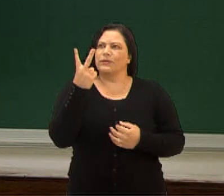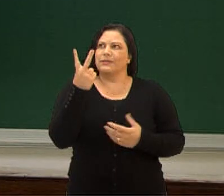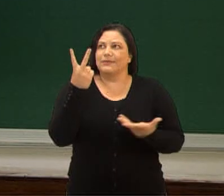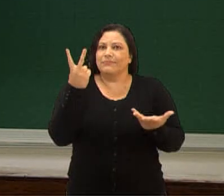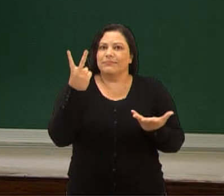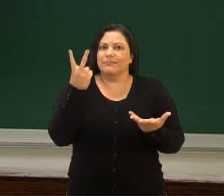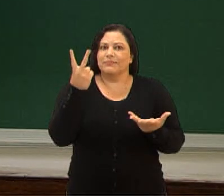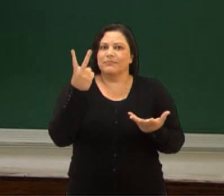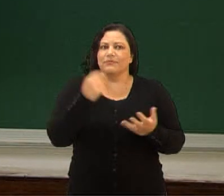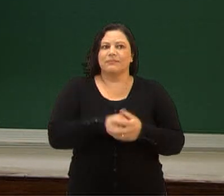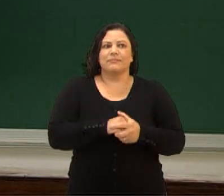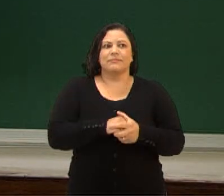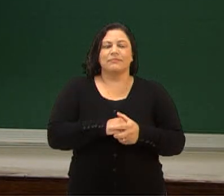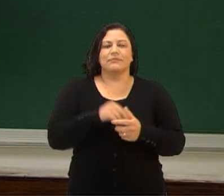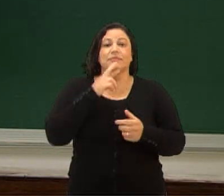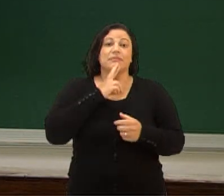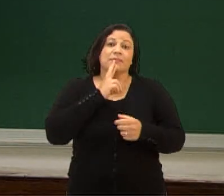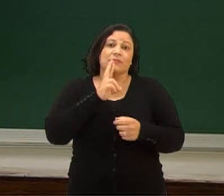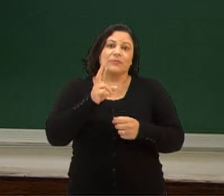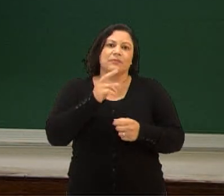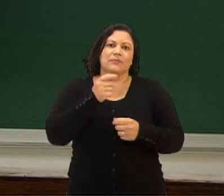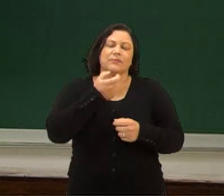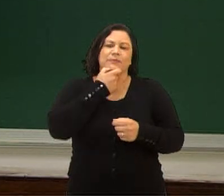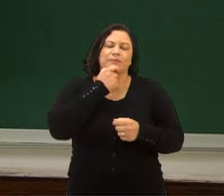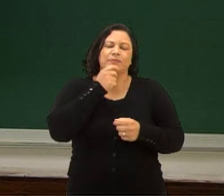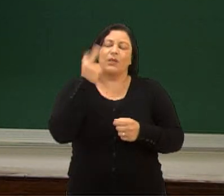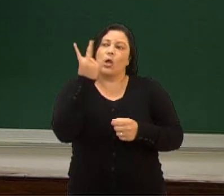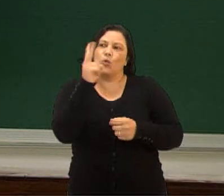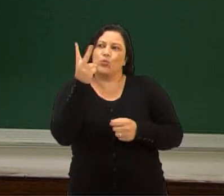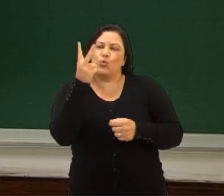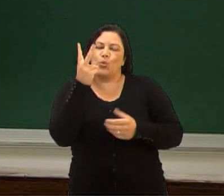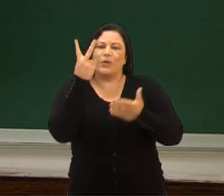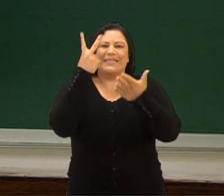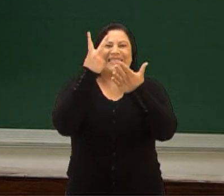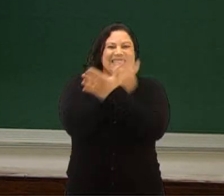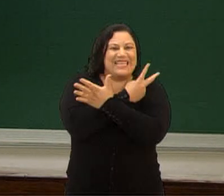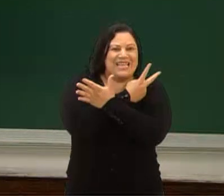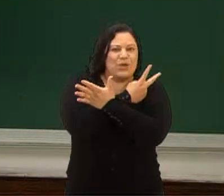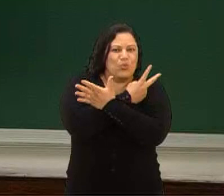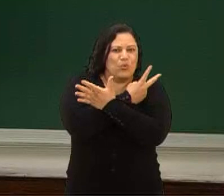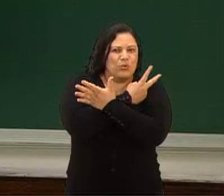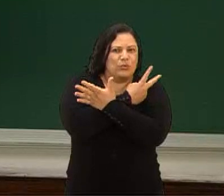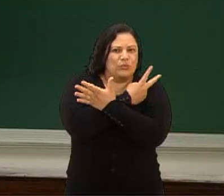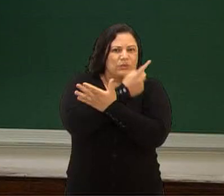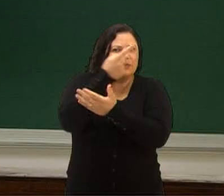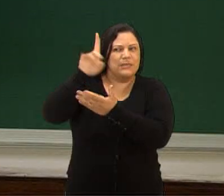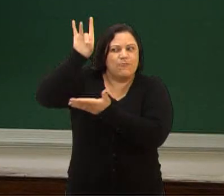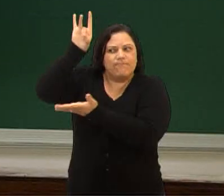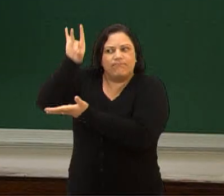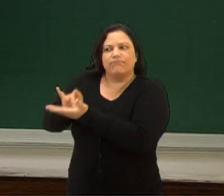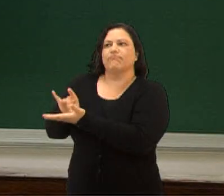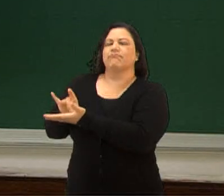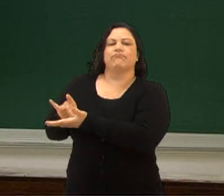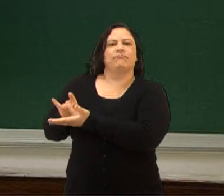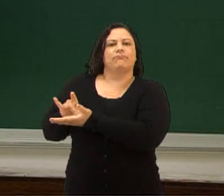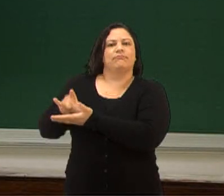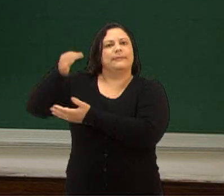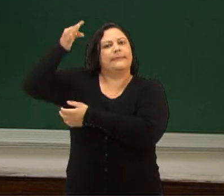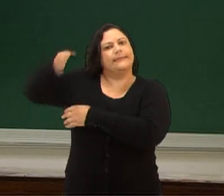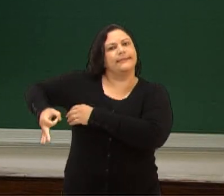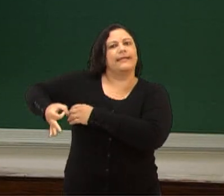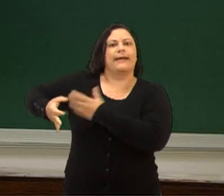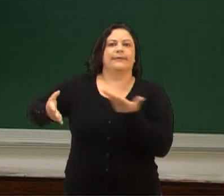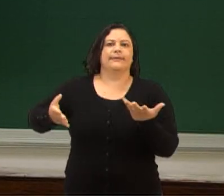Dois erros, two wrongs, dois erros não fazem o certo. Ou seja, você não tem que